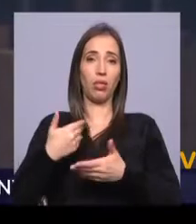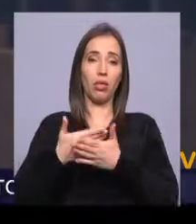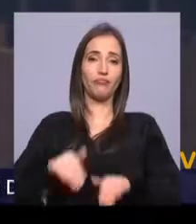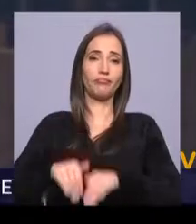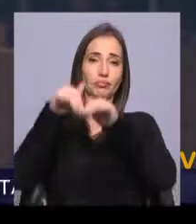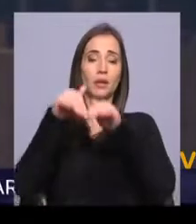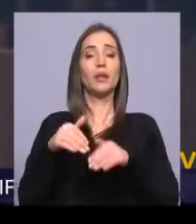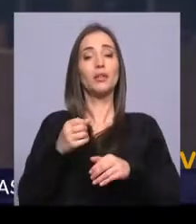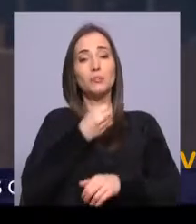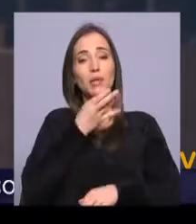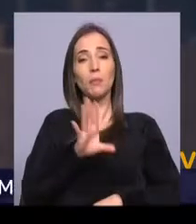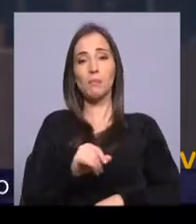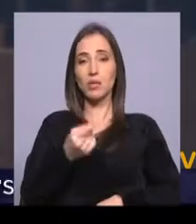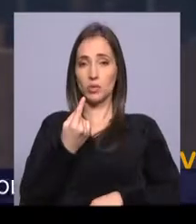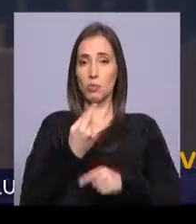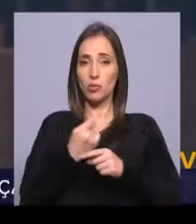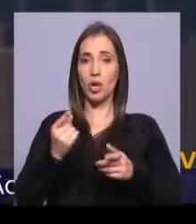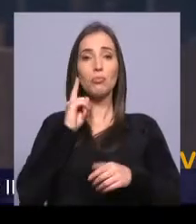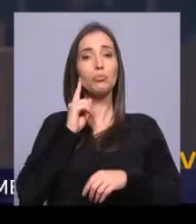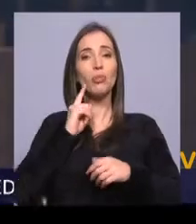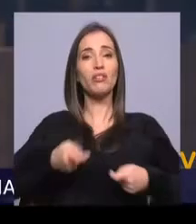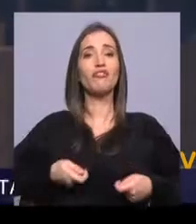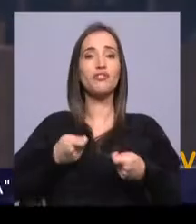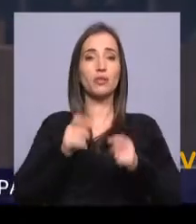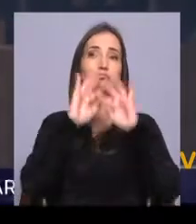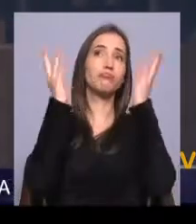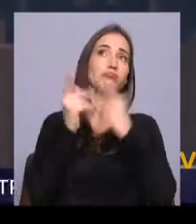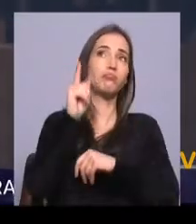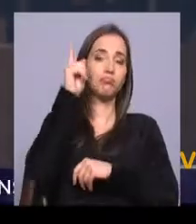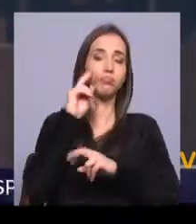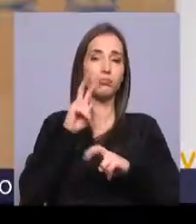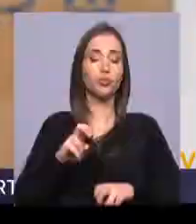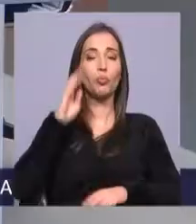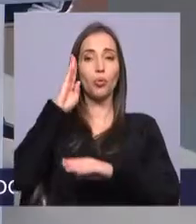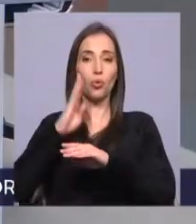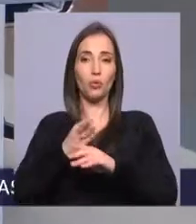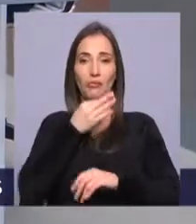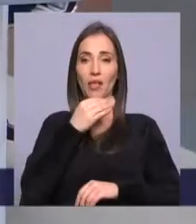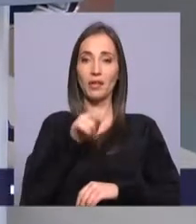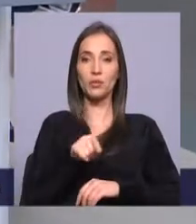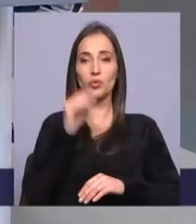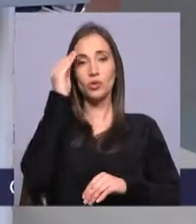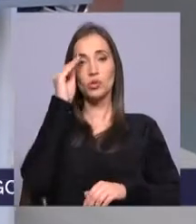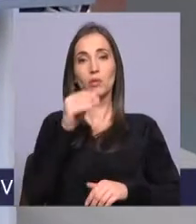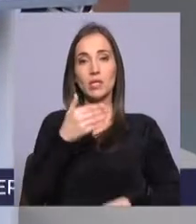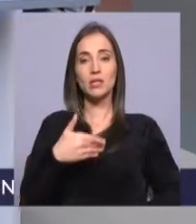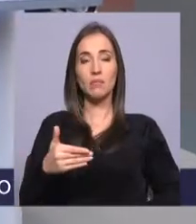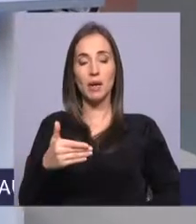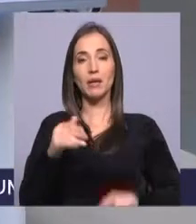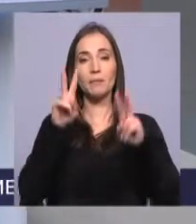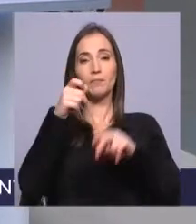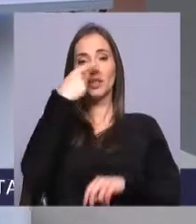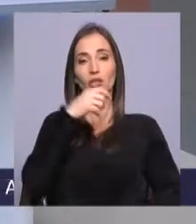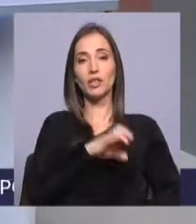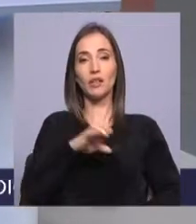explicação de porque é que é importante investir na exploração espacial. E por fim, por falar nisso, a sugestão da semana, ironias e histórias científicas,